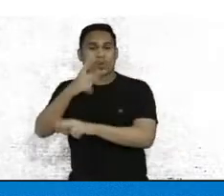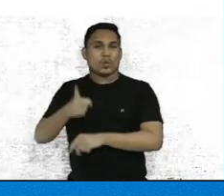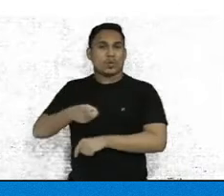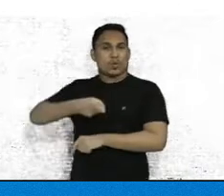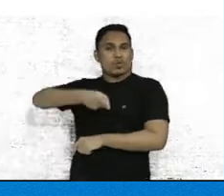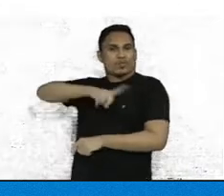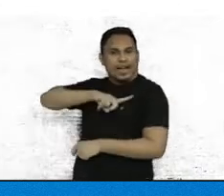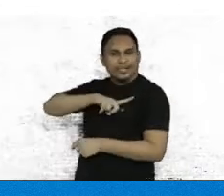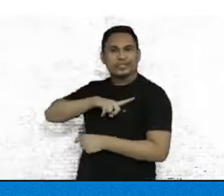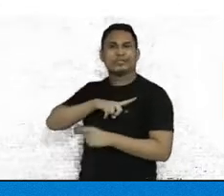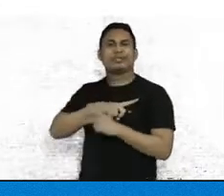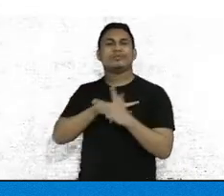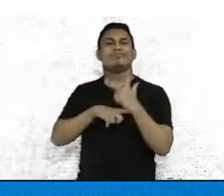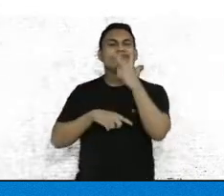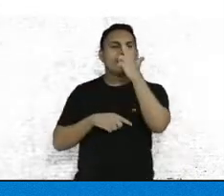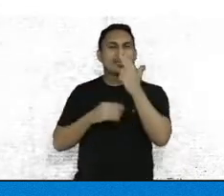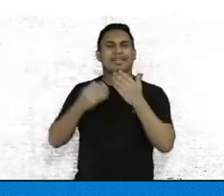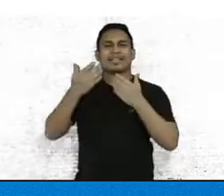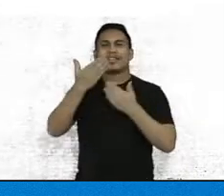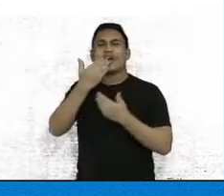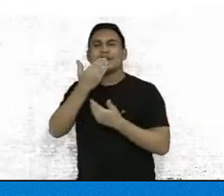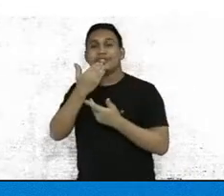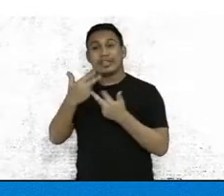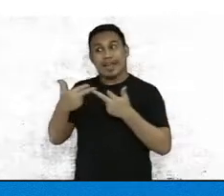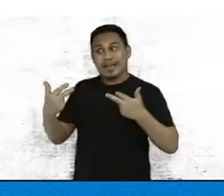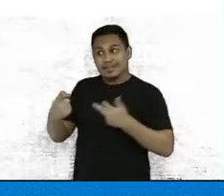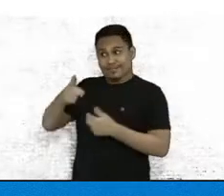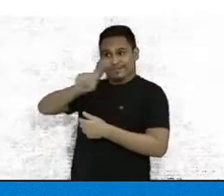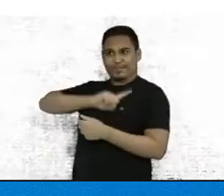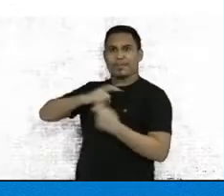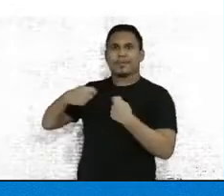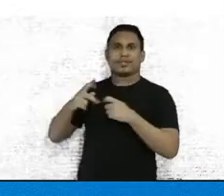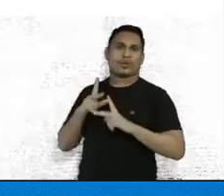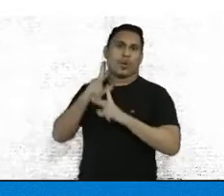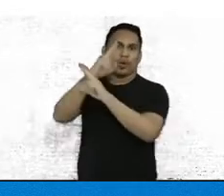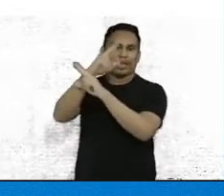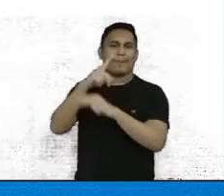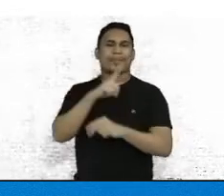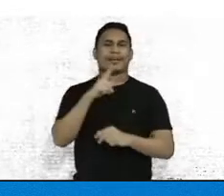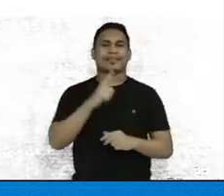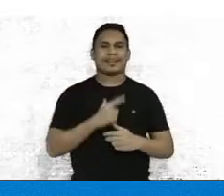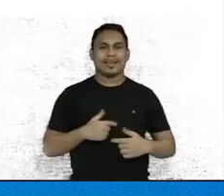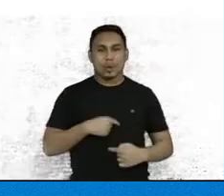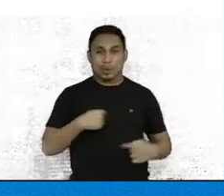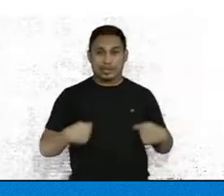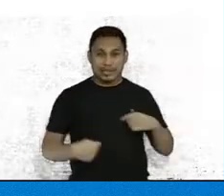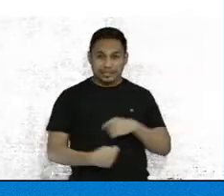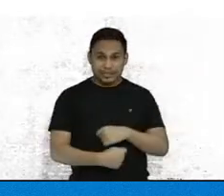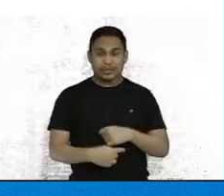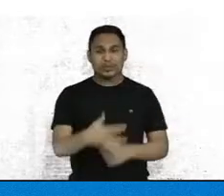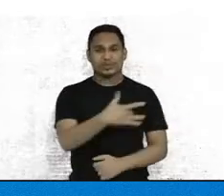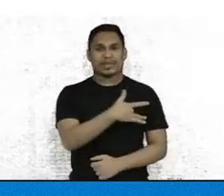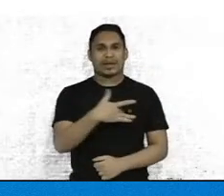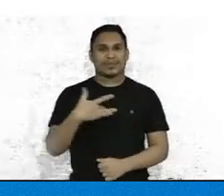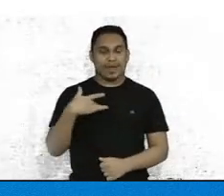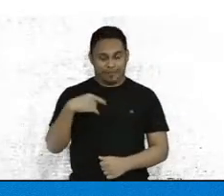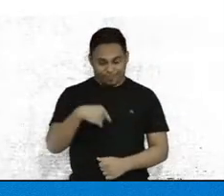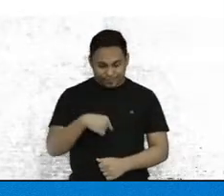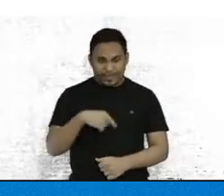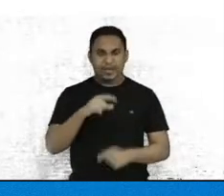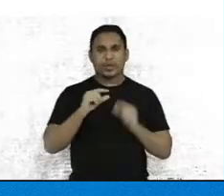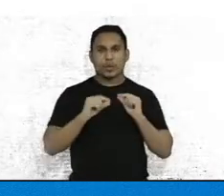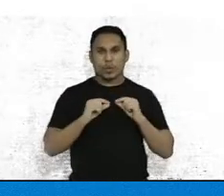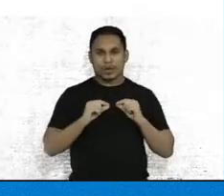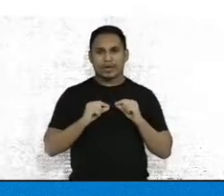da dieta, ter um intestino bastante saudável para que ele possa triar o que vai entrar e o que